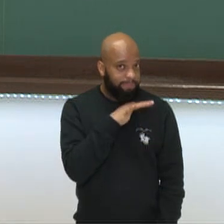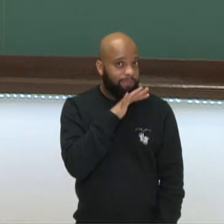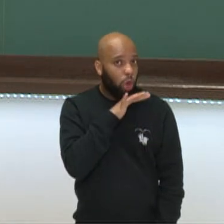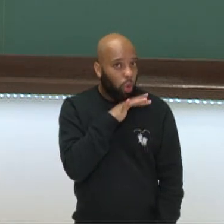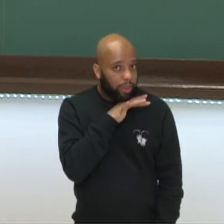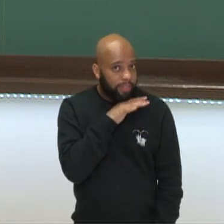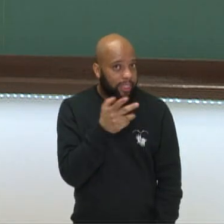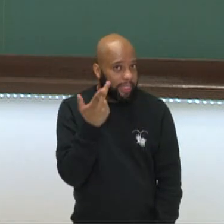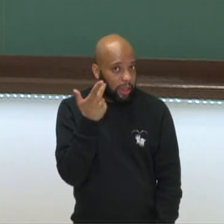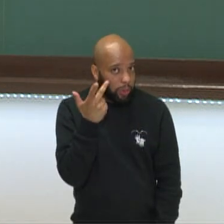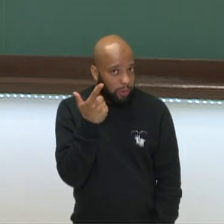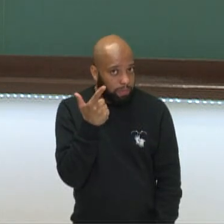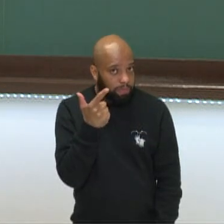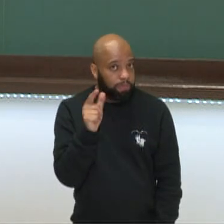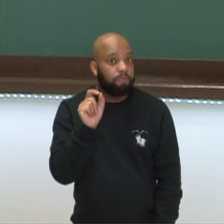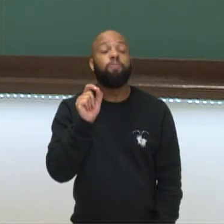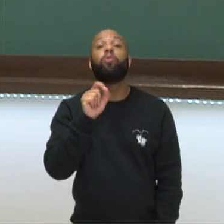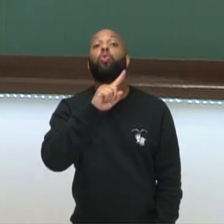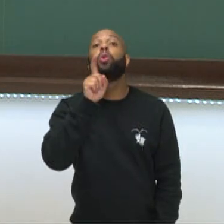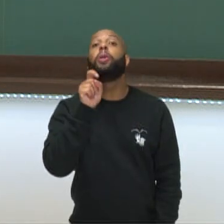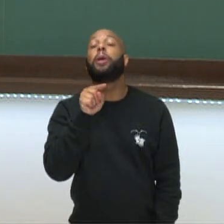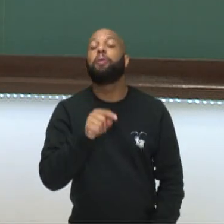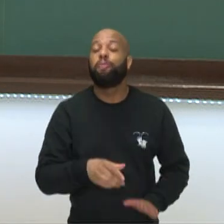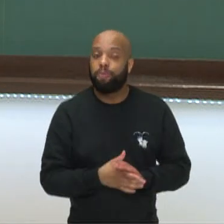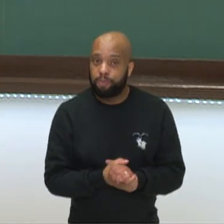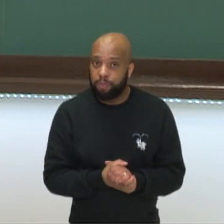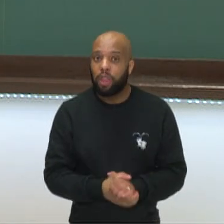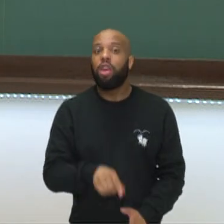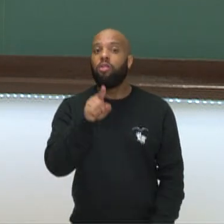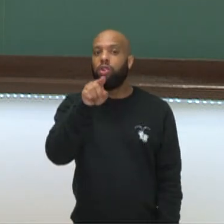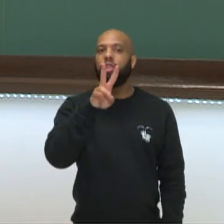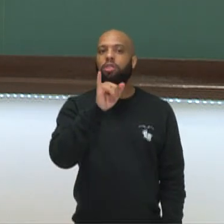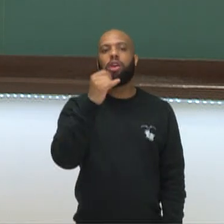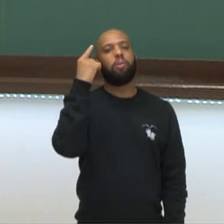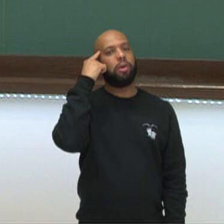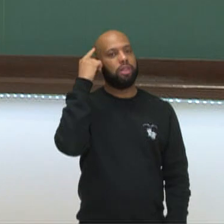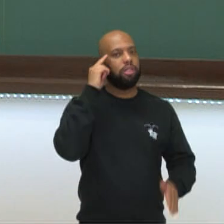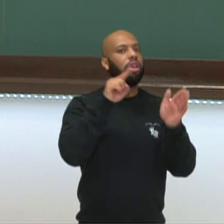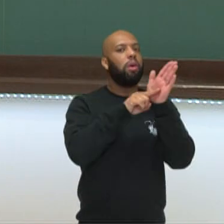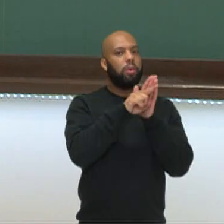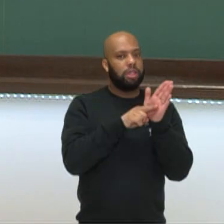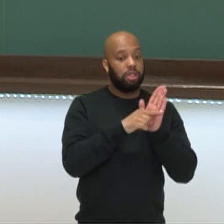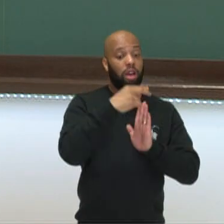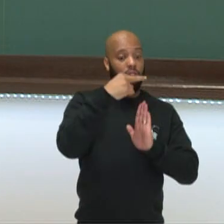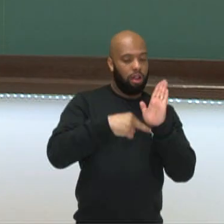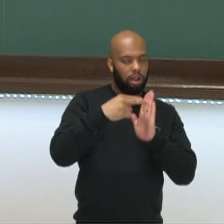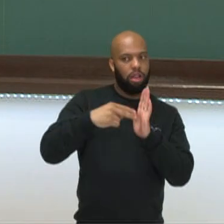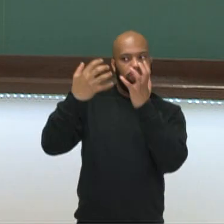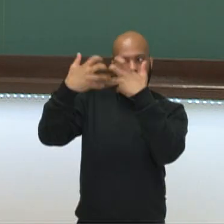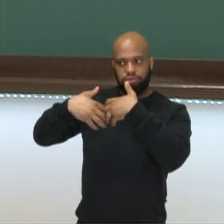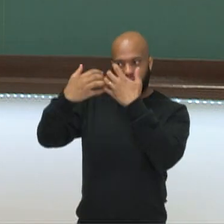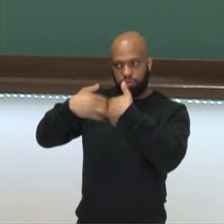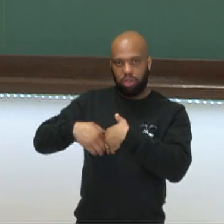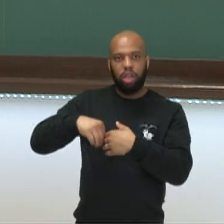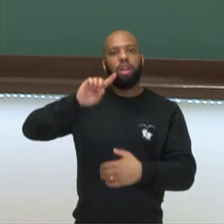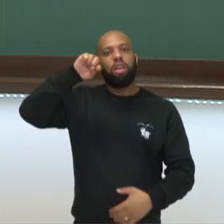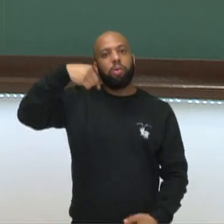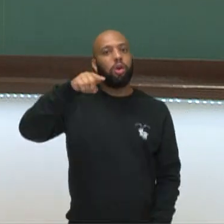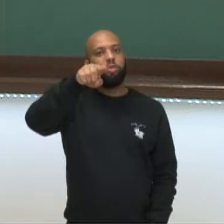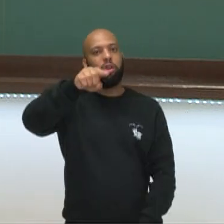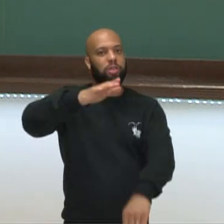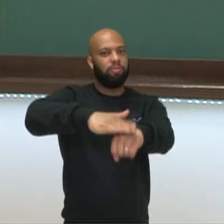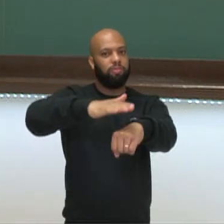algo natural? Bom, você irá pensar, pesquisar, ler, refletir e tirar as suas